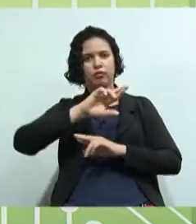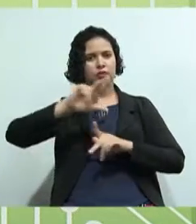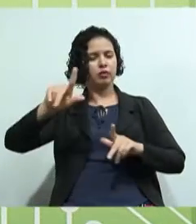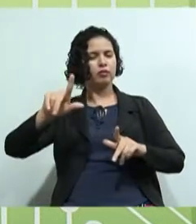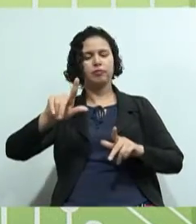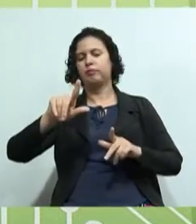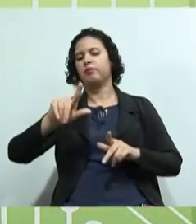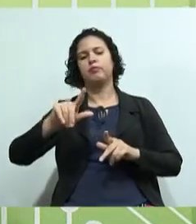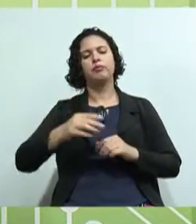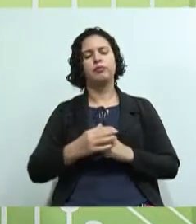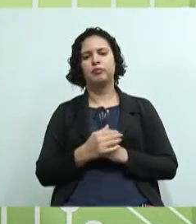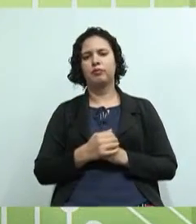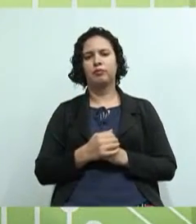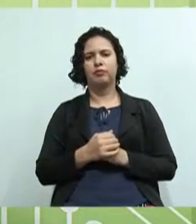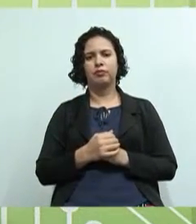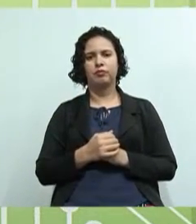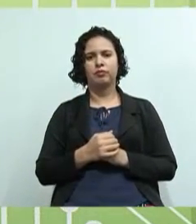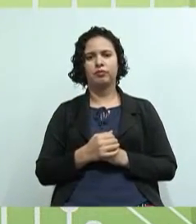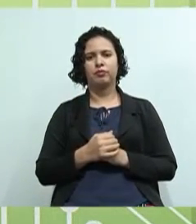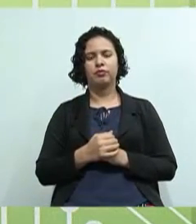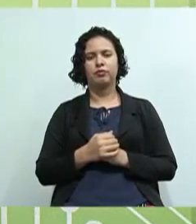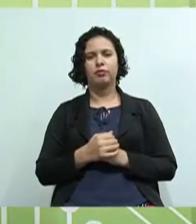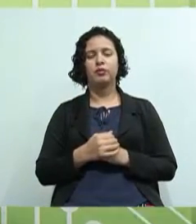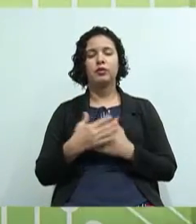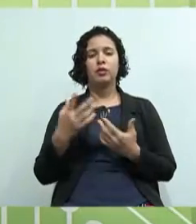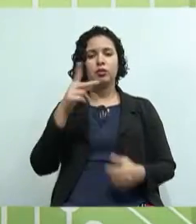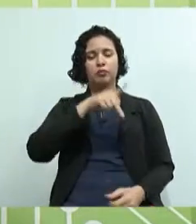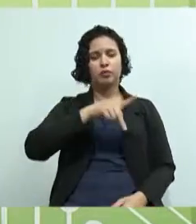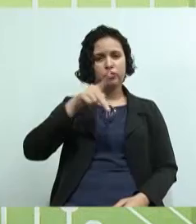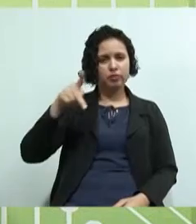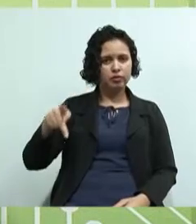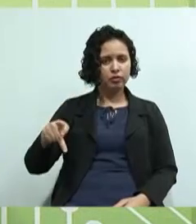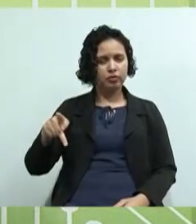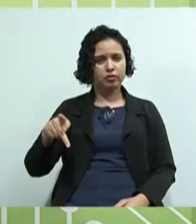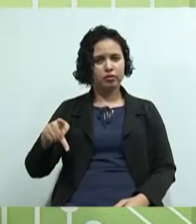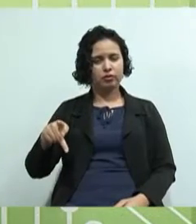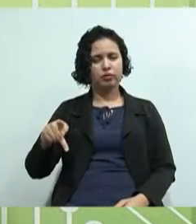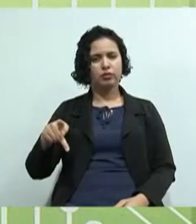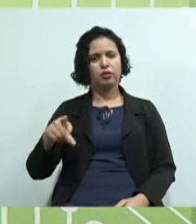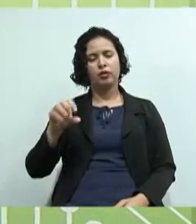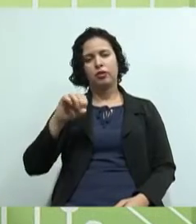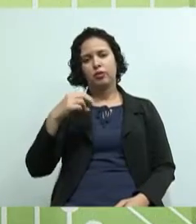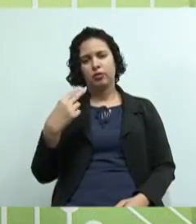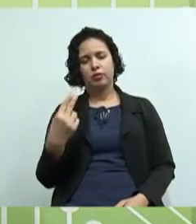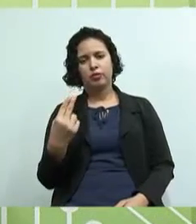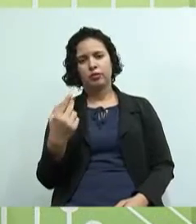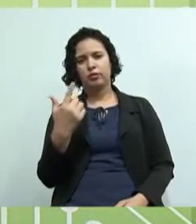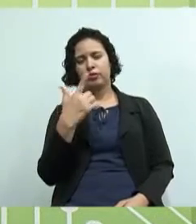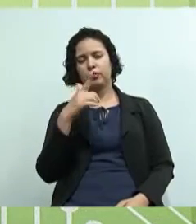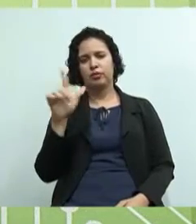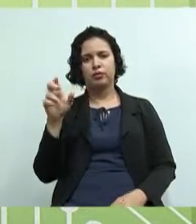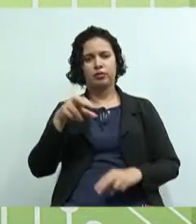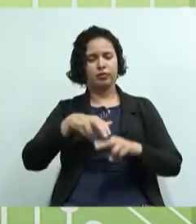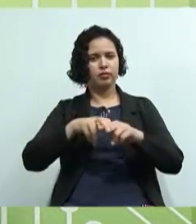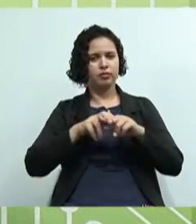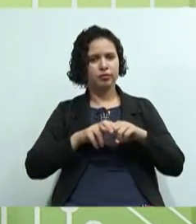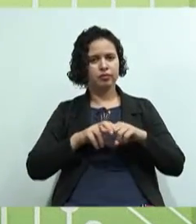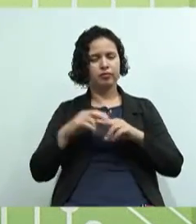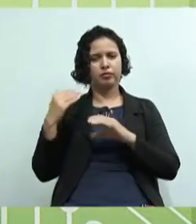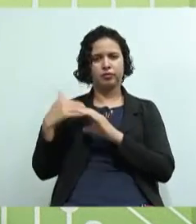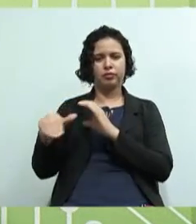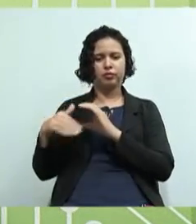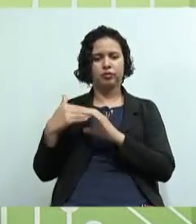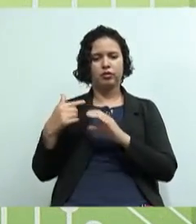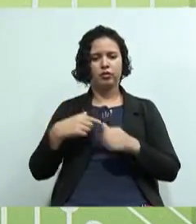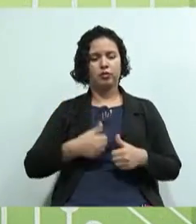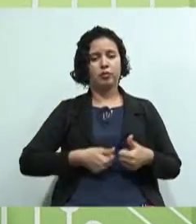do outro, né? Não é porque o professor Valder está ali ou o professor Jorge está ali na cadeirinha no chat com vocês que eu